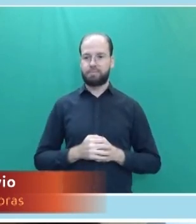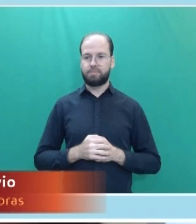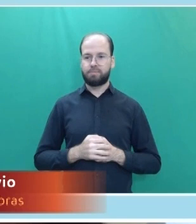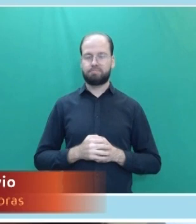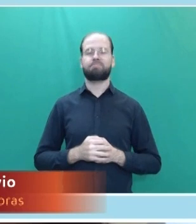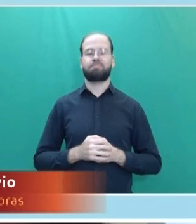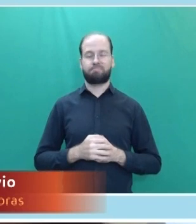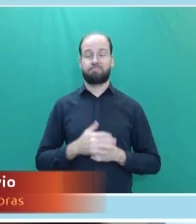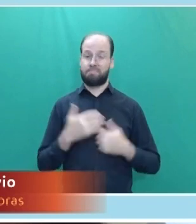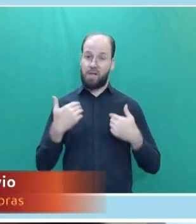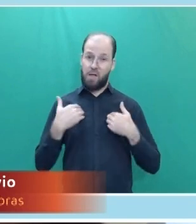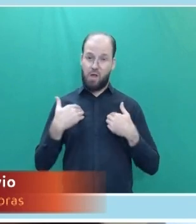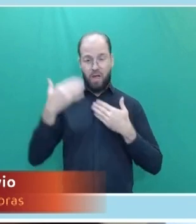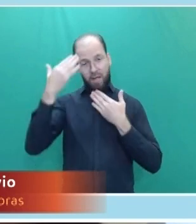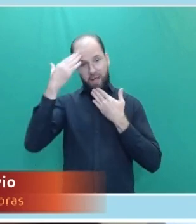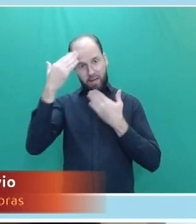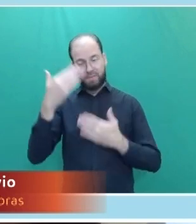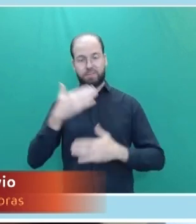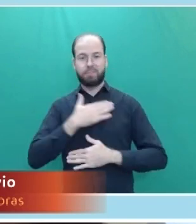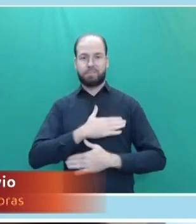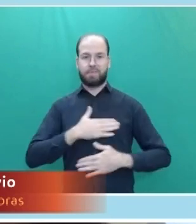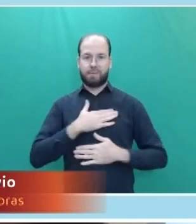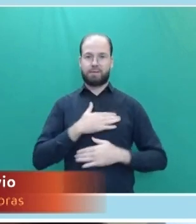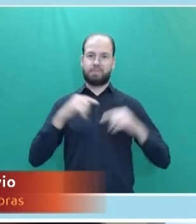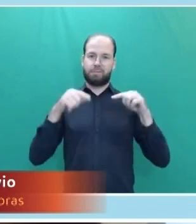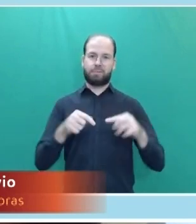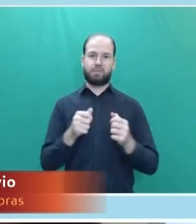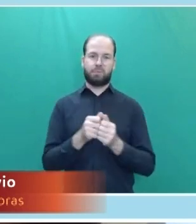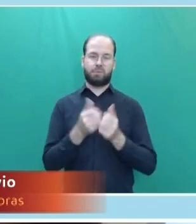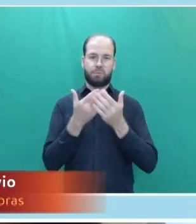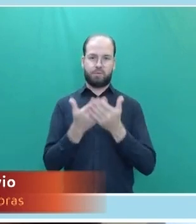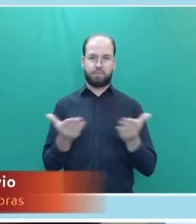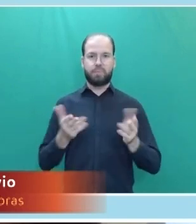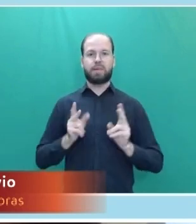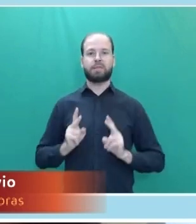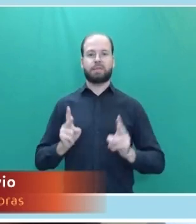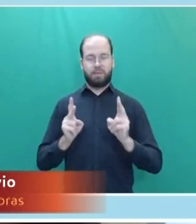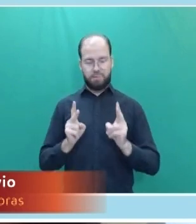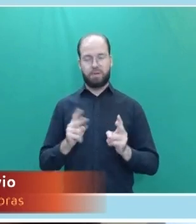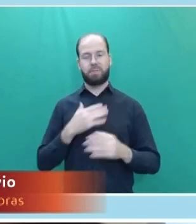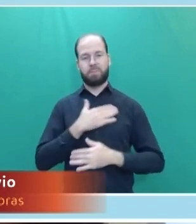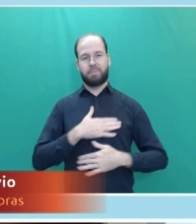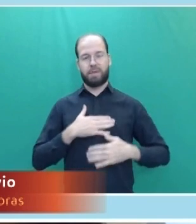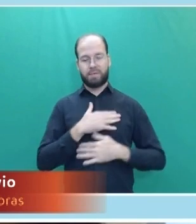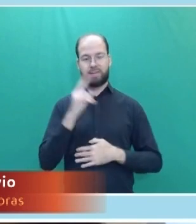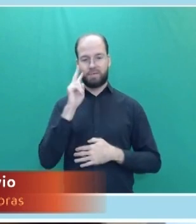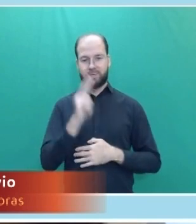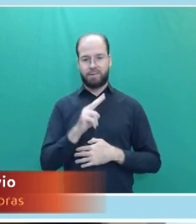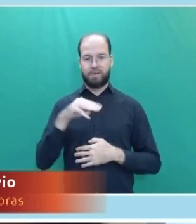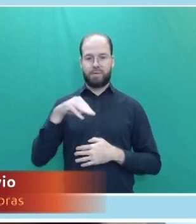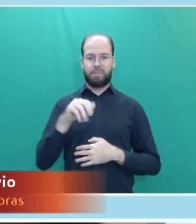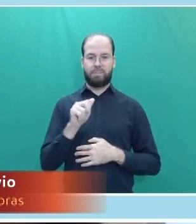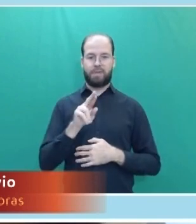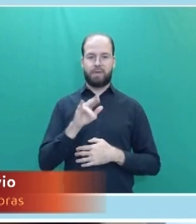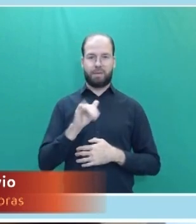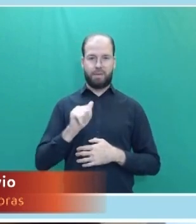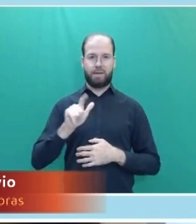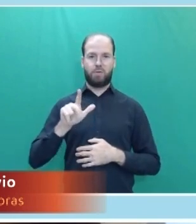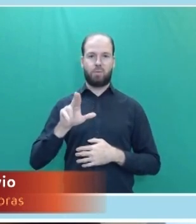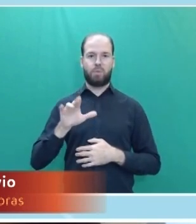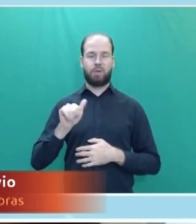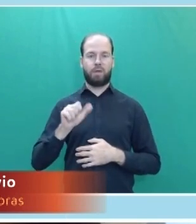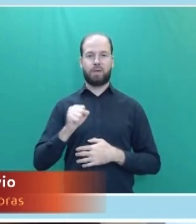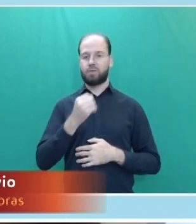Imagina, eu que agradeço, foi um prazer estar com vocês. Sempre um prazer ouvir a Maria Lucas também. Toda vez que a gente conversa, é ótimo